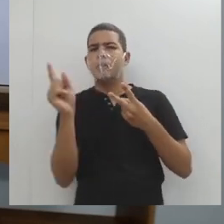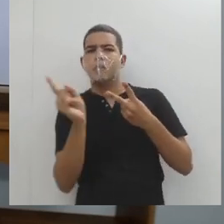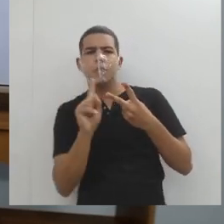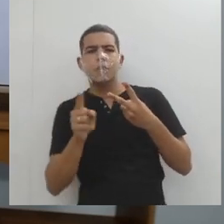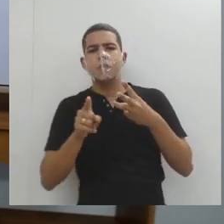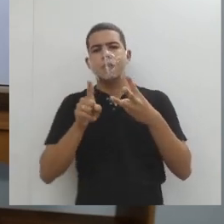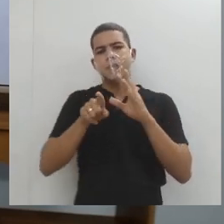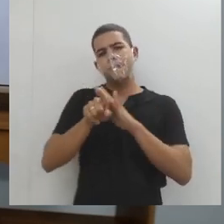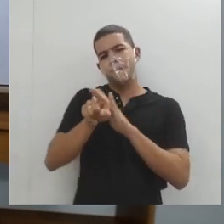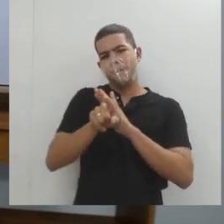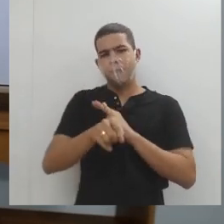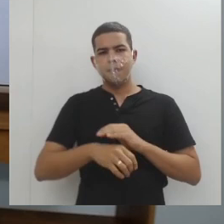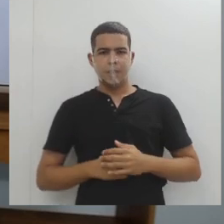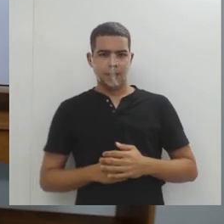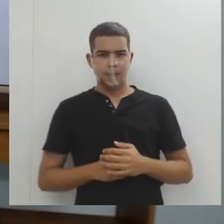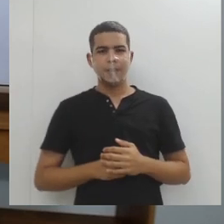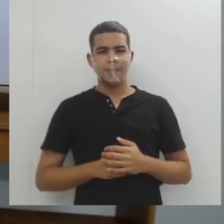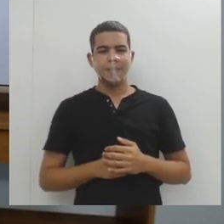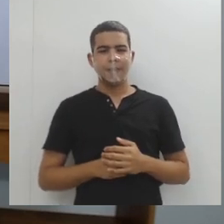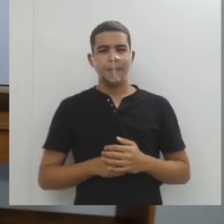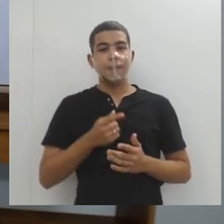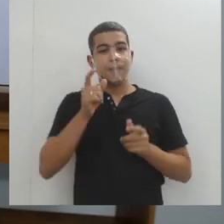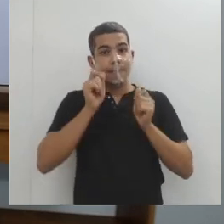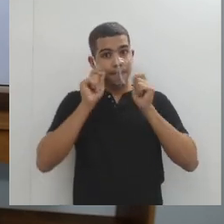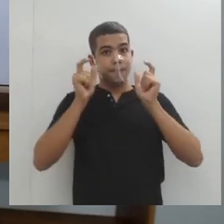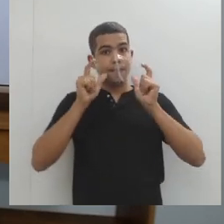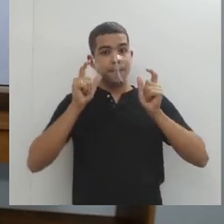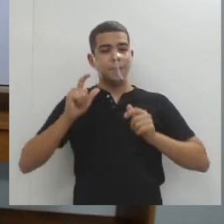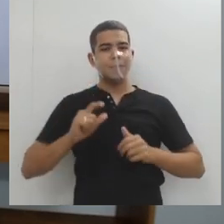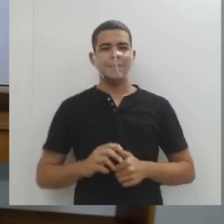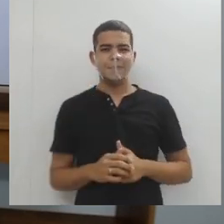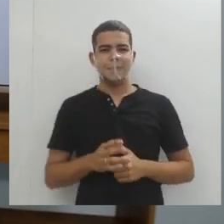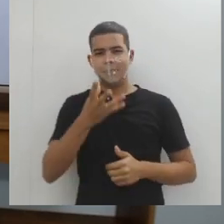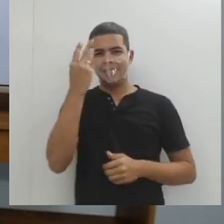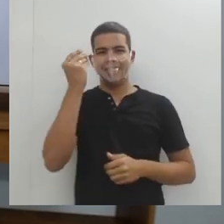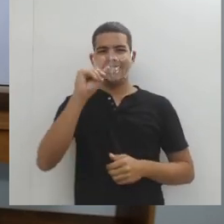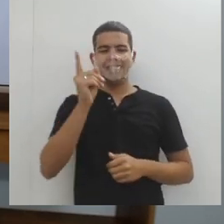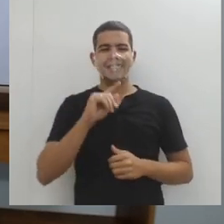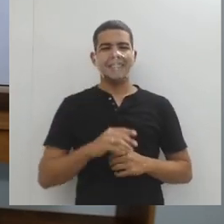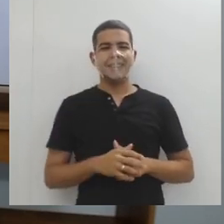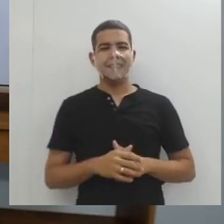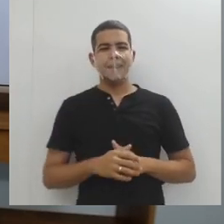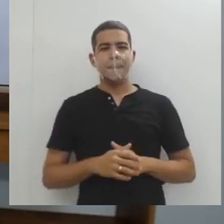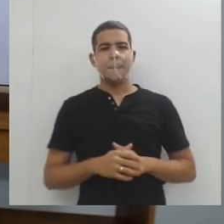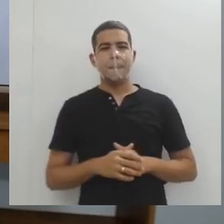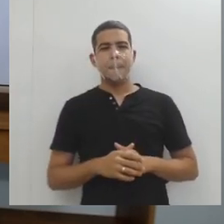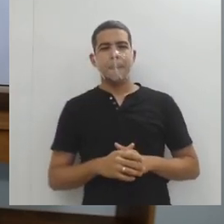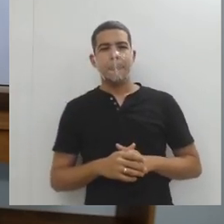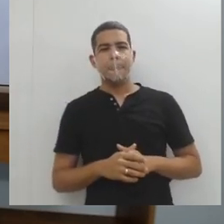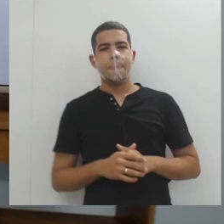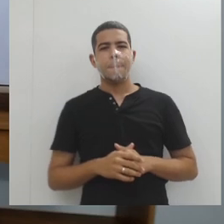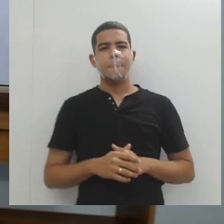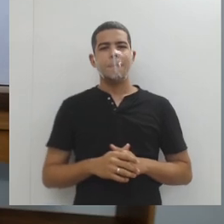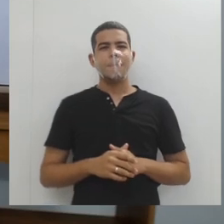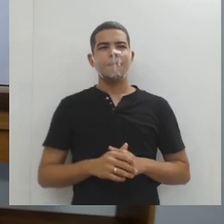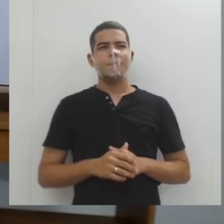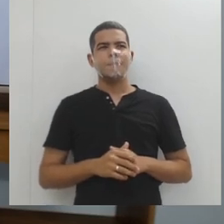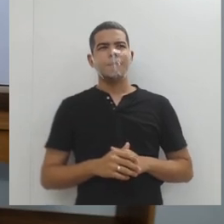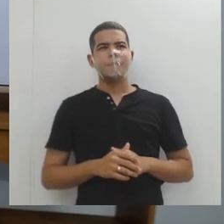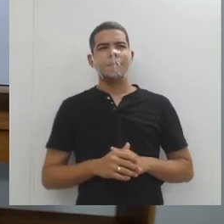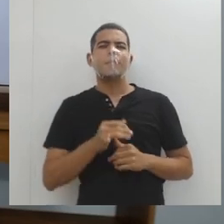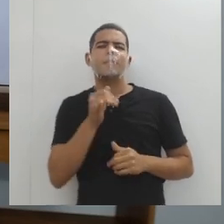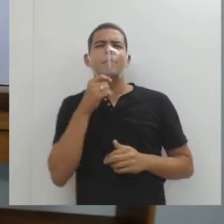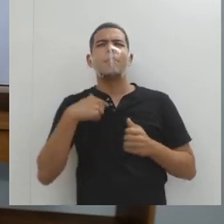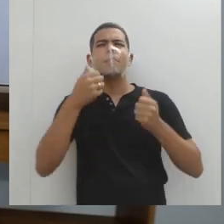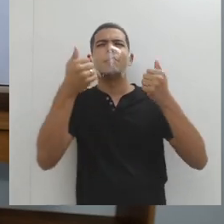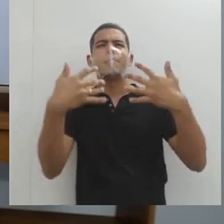na negativa e na pergunta também. Então se liga nisso aí, não esquece dessa informação. Tá? Então vamos lá. Eu quero dizer que eu trabalhei